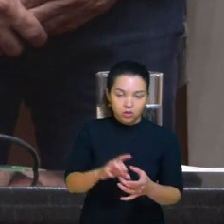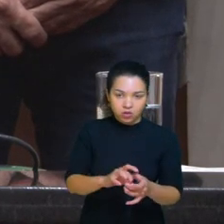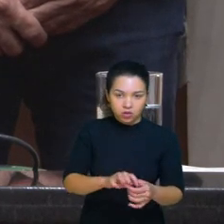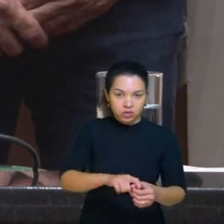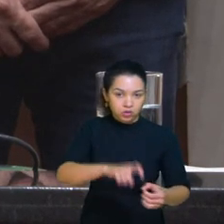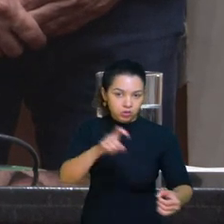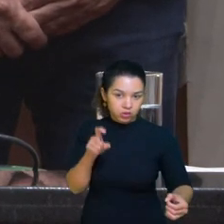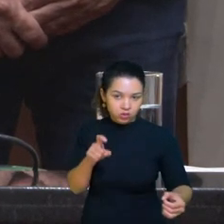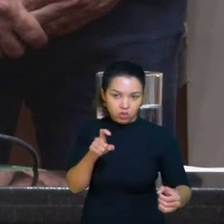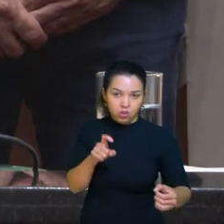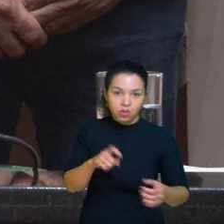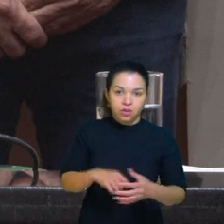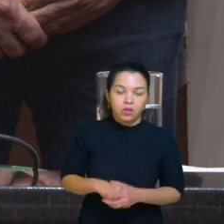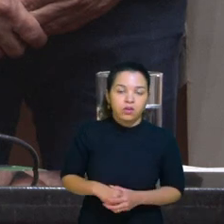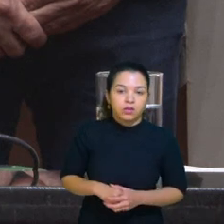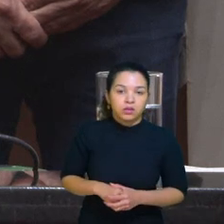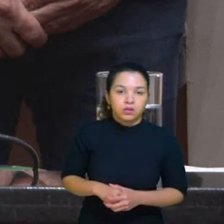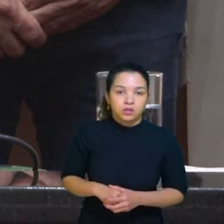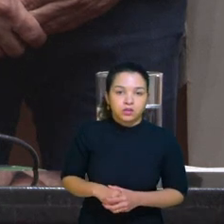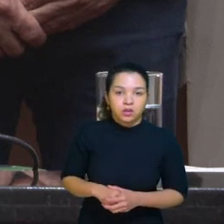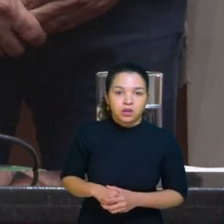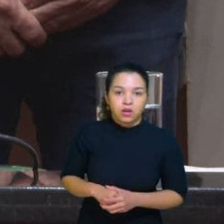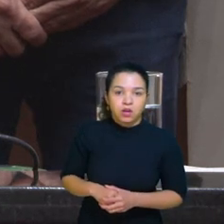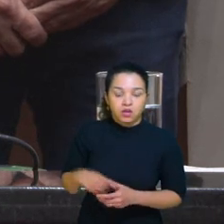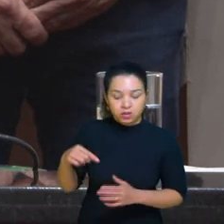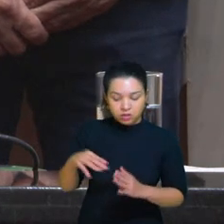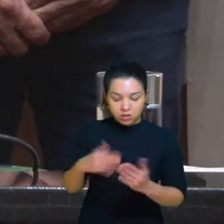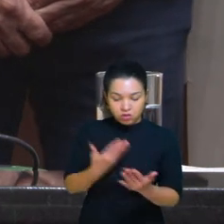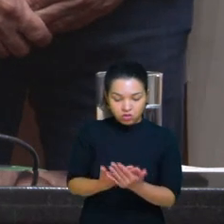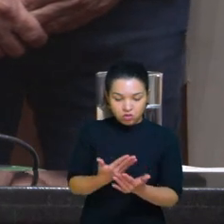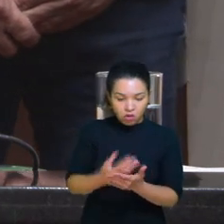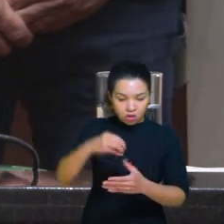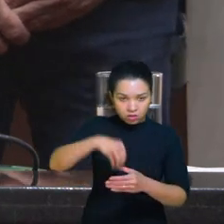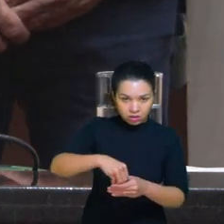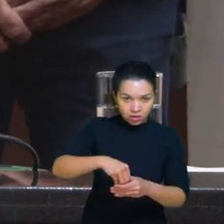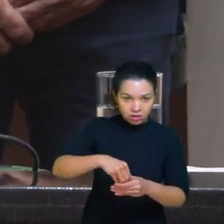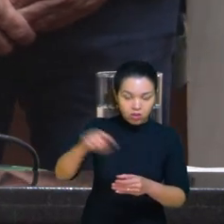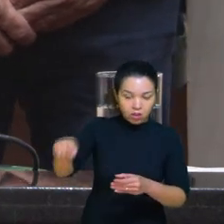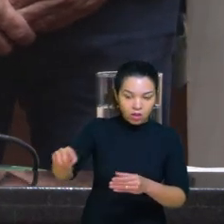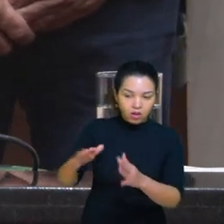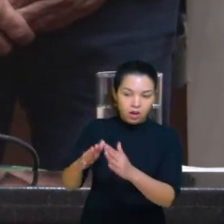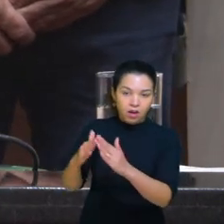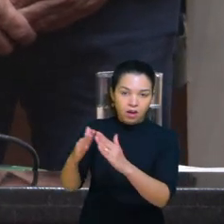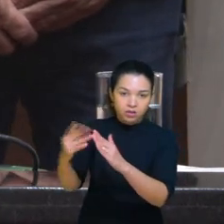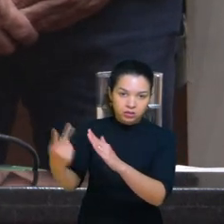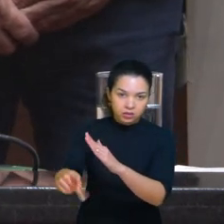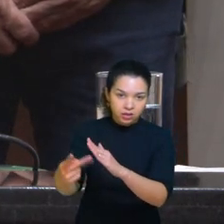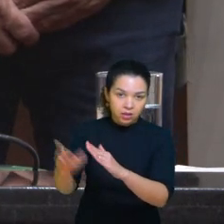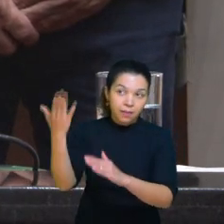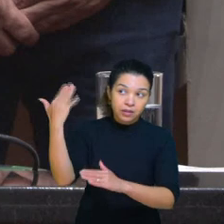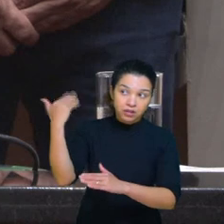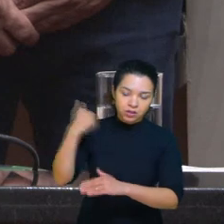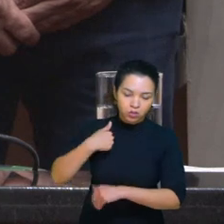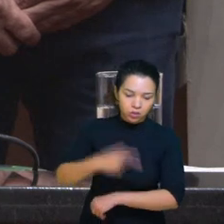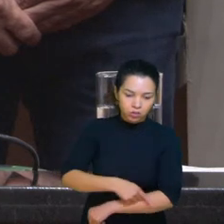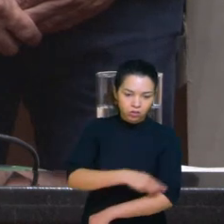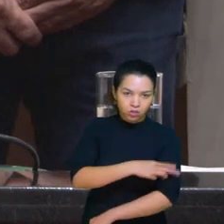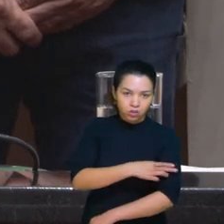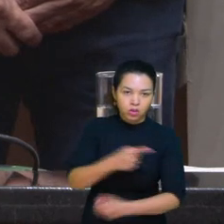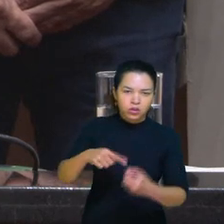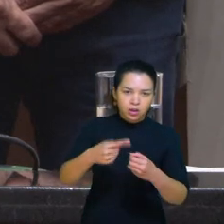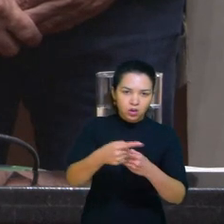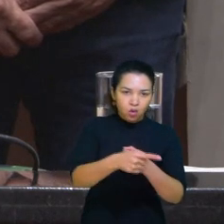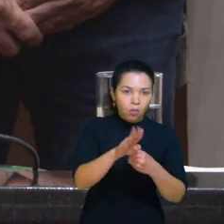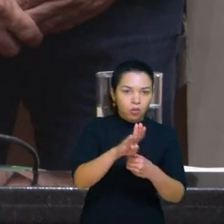escola com a realidade da casa da criança eu me lembro quando eu fiz o ensino fundamental no interior de Blumenau eu recebia